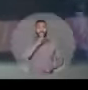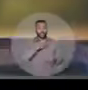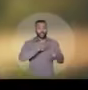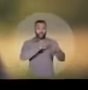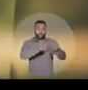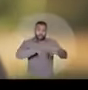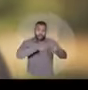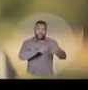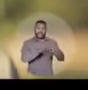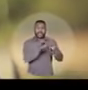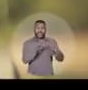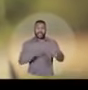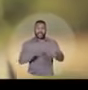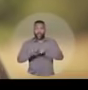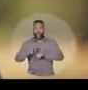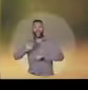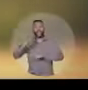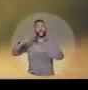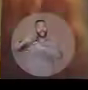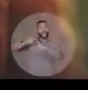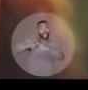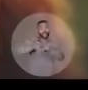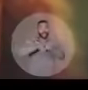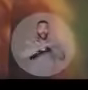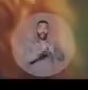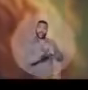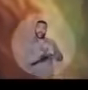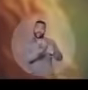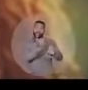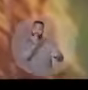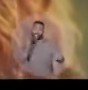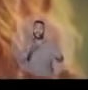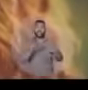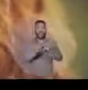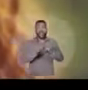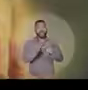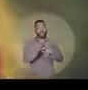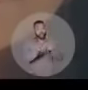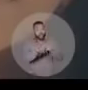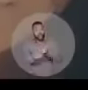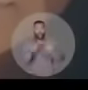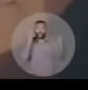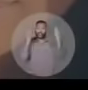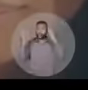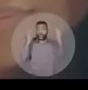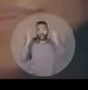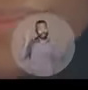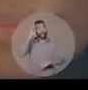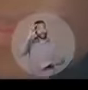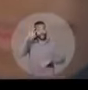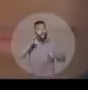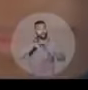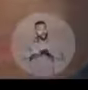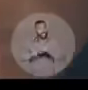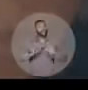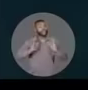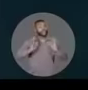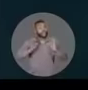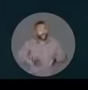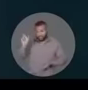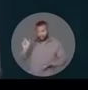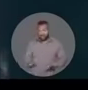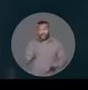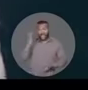produtor, formada em medicina, formada em engenharia, em psicologia, em filosofia, e esse homem